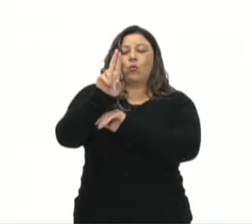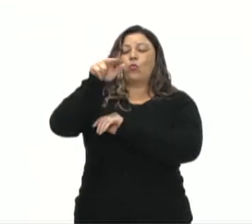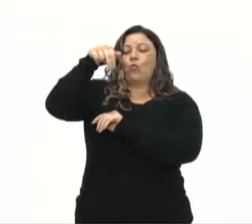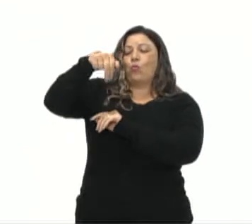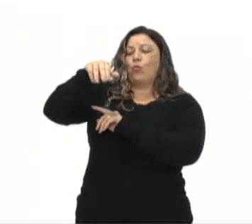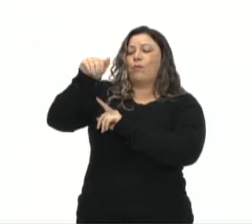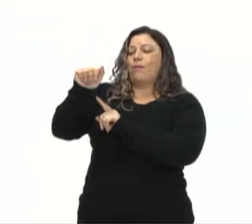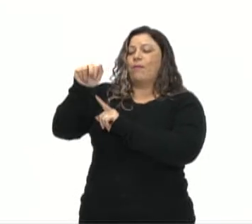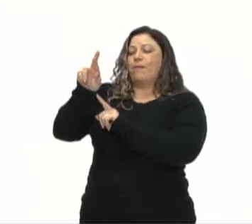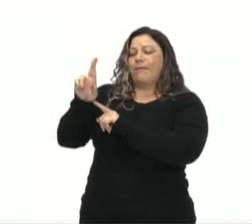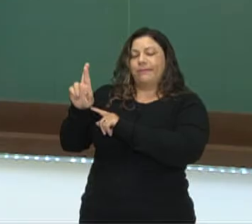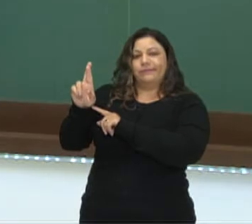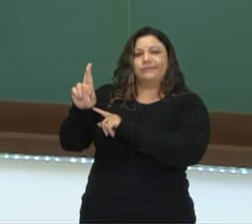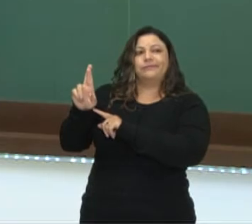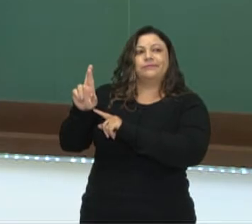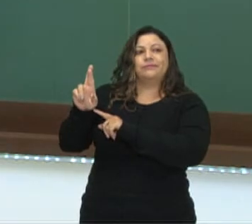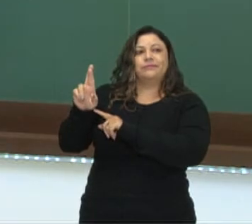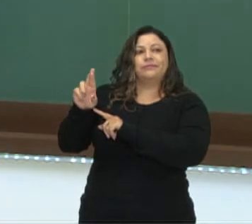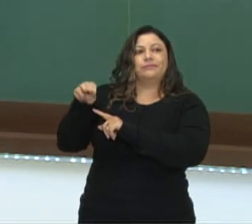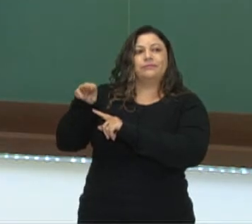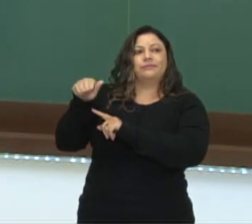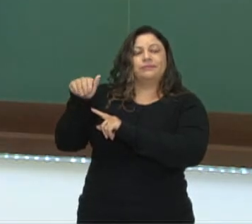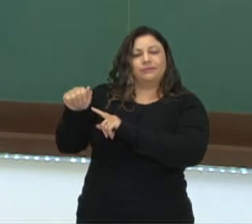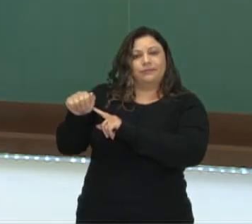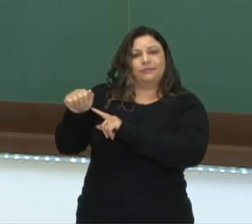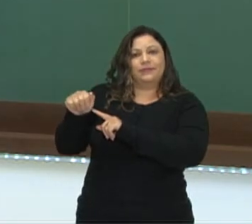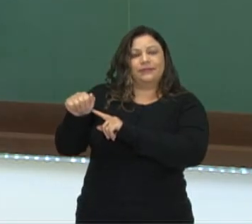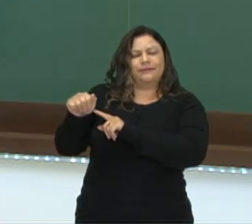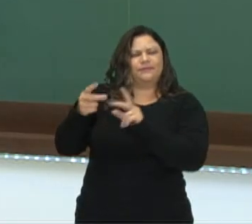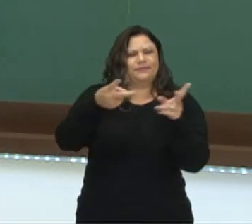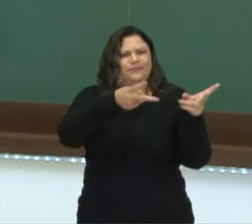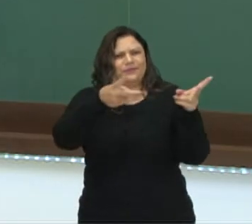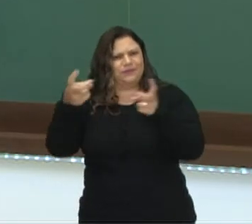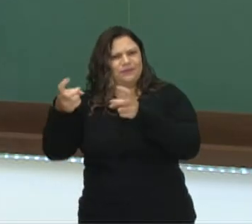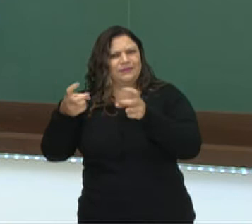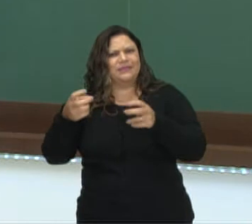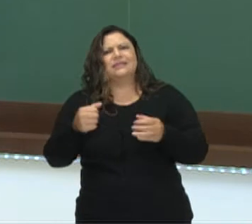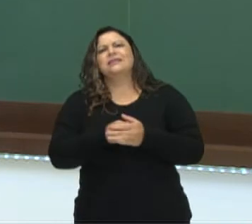arma del crime. E observem aqui que o pronome